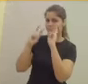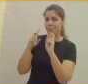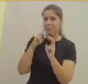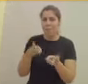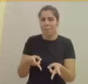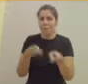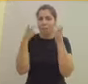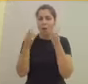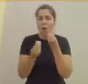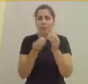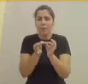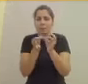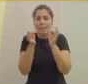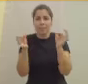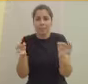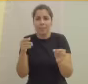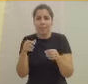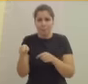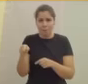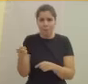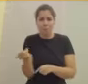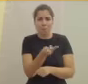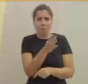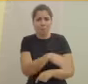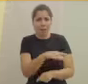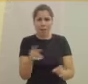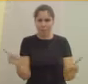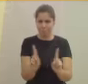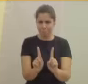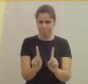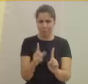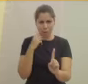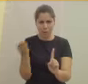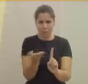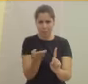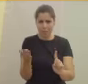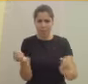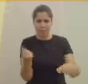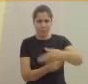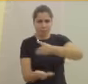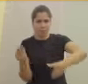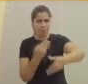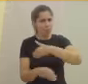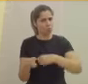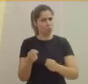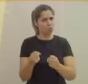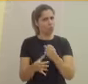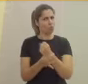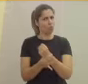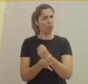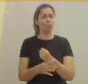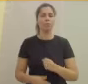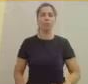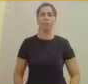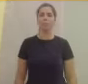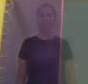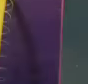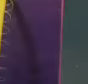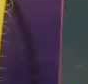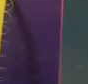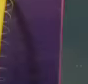posição em que a criança se encontra, de modo a estabelecer uma distância mínima entre ele e a criança, uma distância mínima